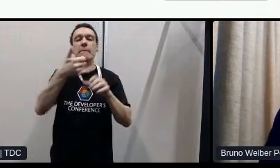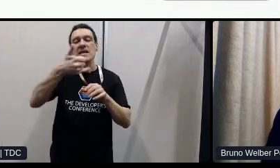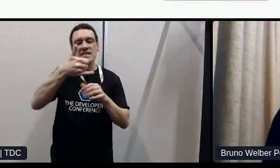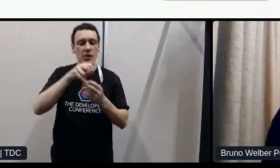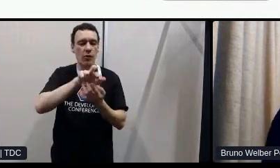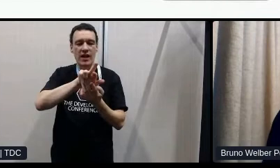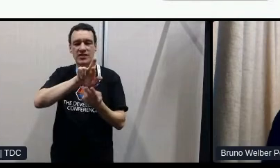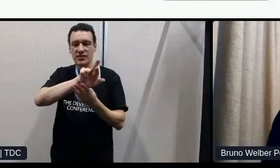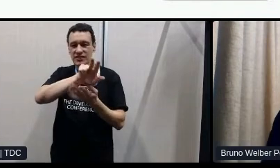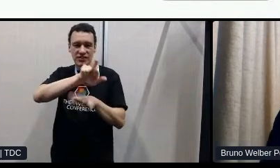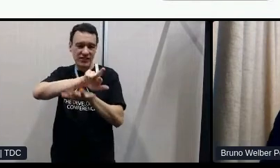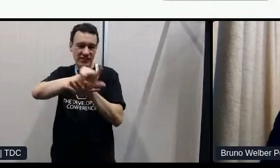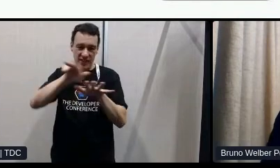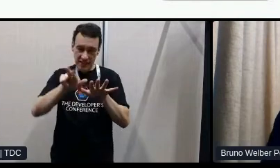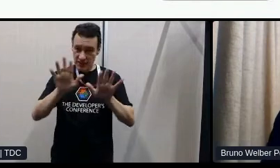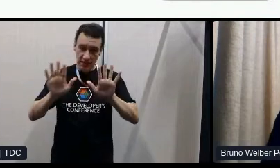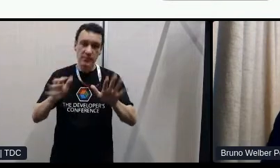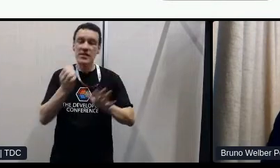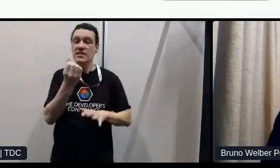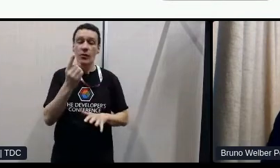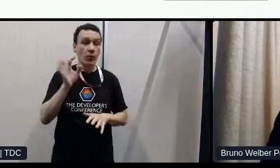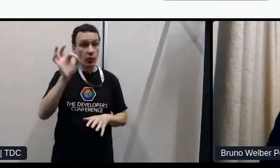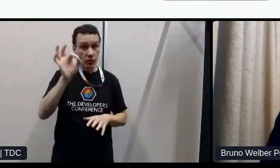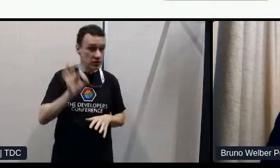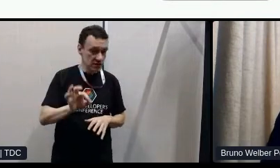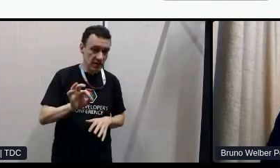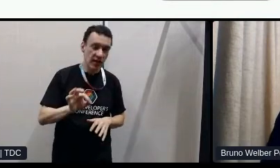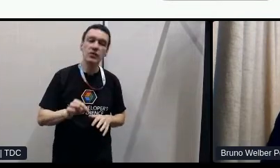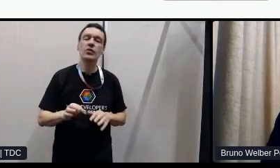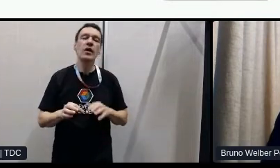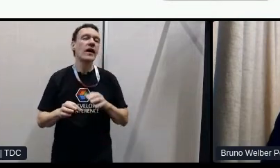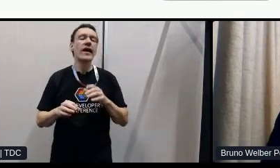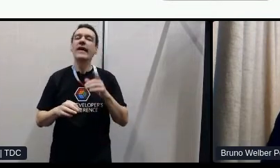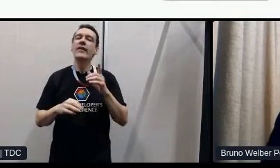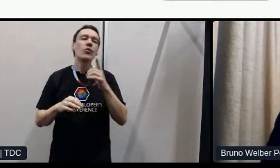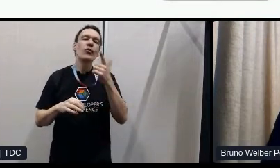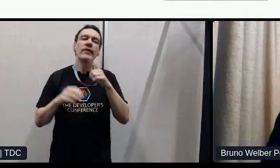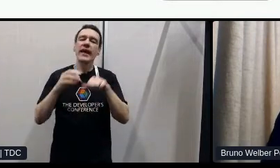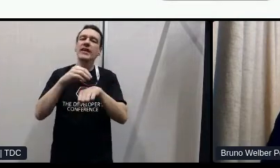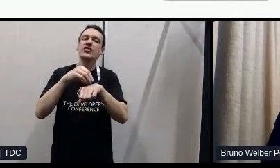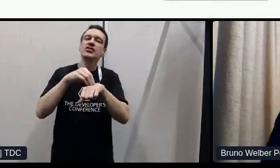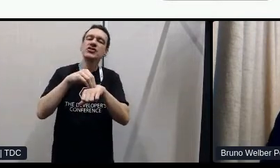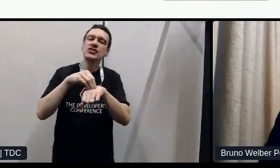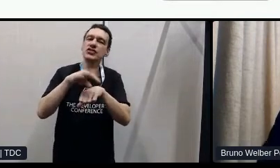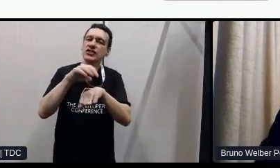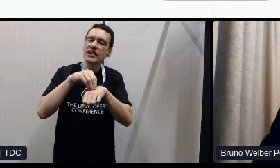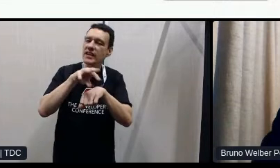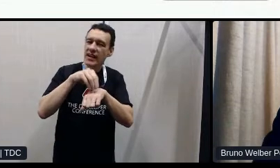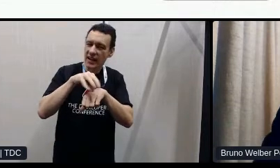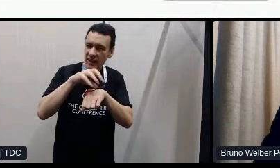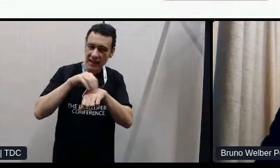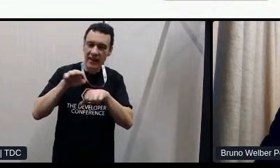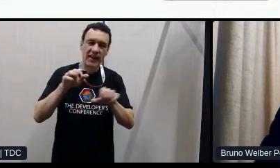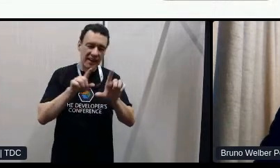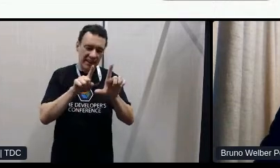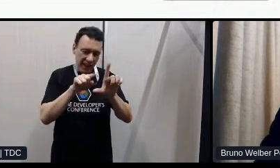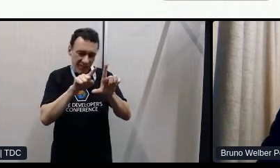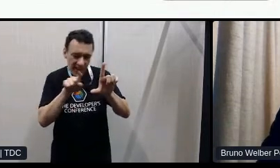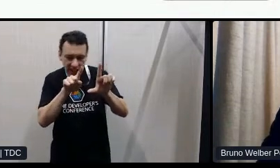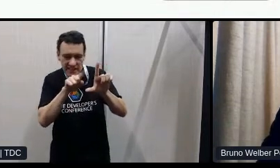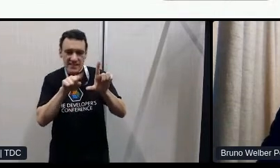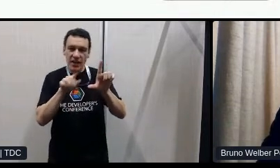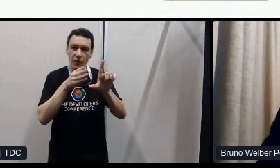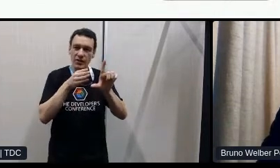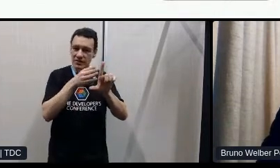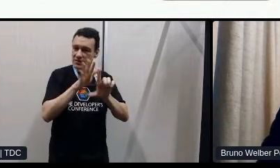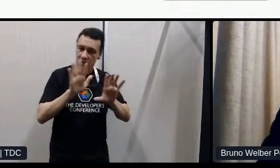61% dos usuários não deixam ligadas as dicas de navegação do leitor de tela. O que que é isso? Quando nós